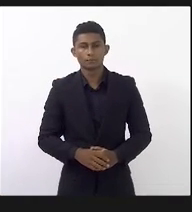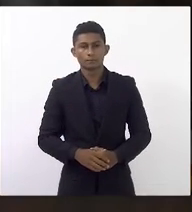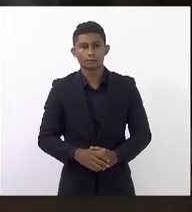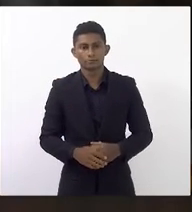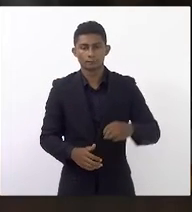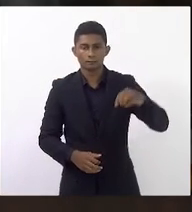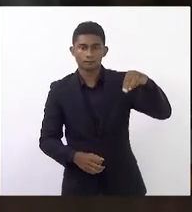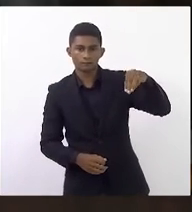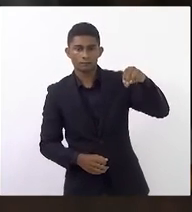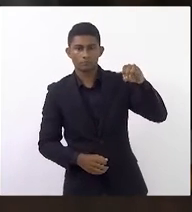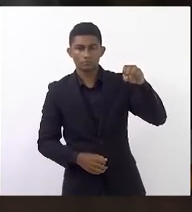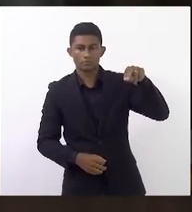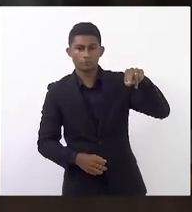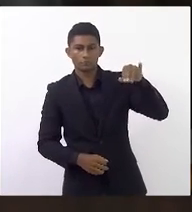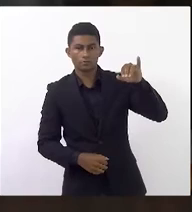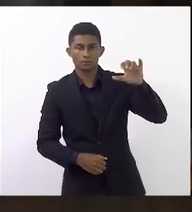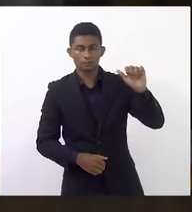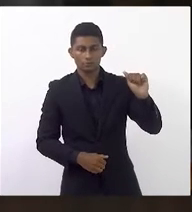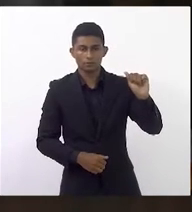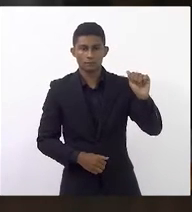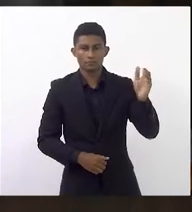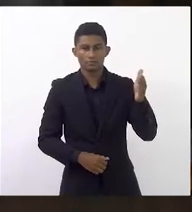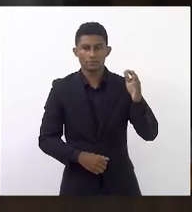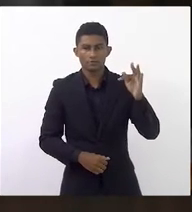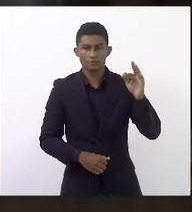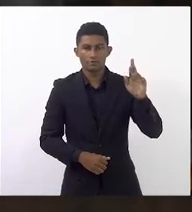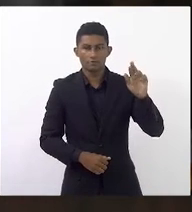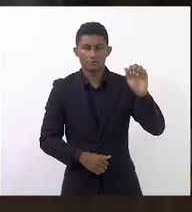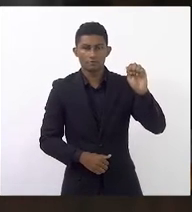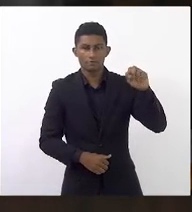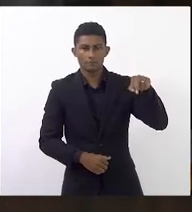Deputada Mônica Francisco.